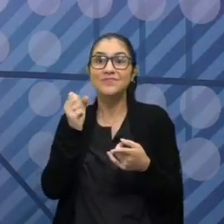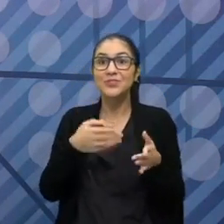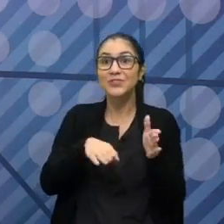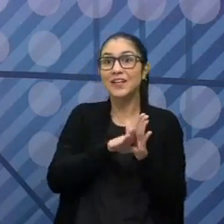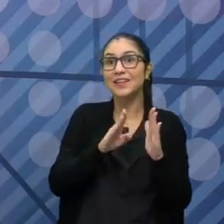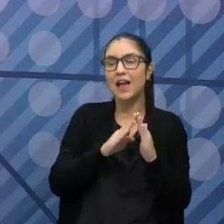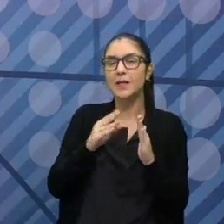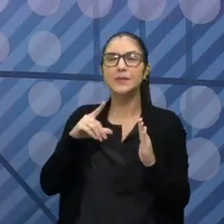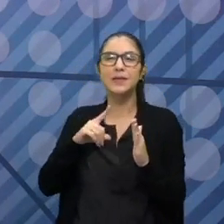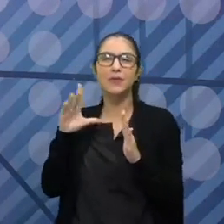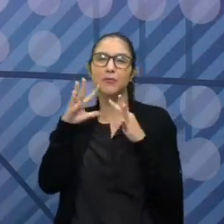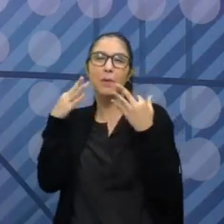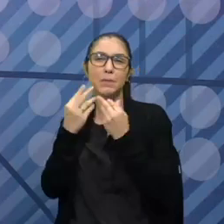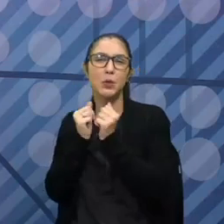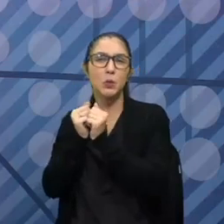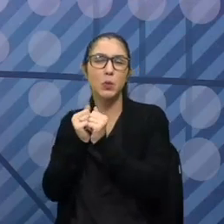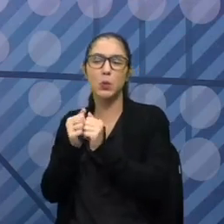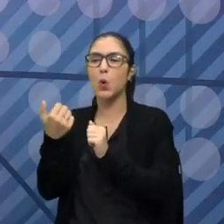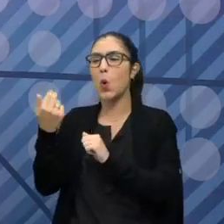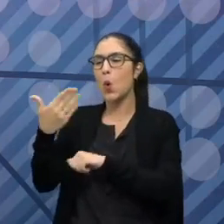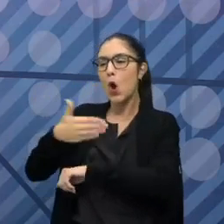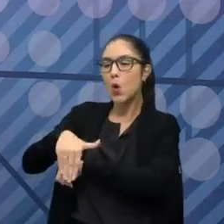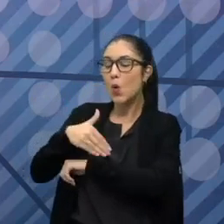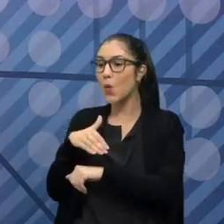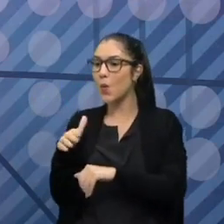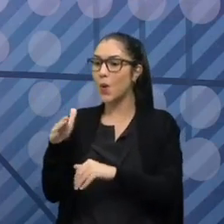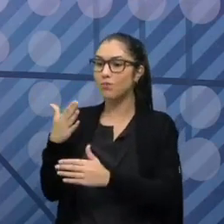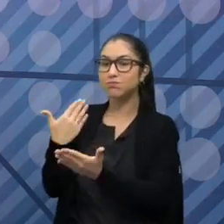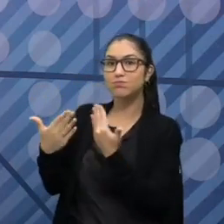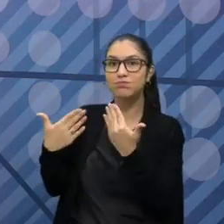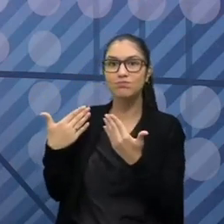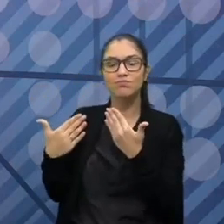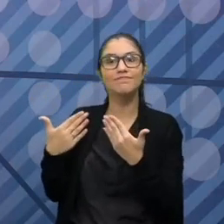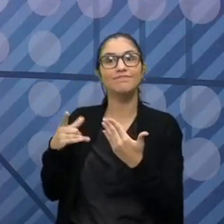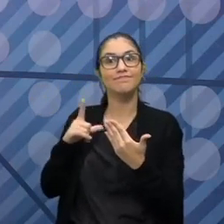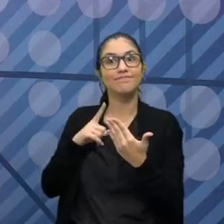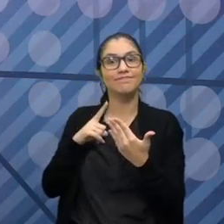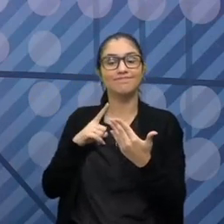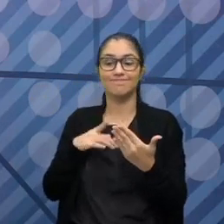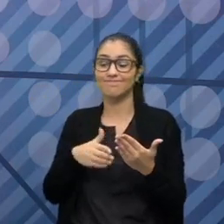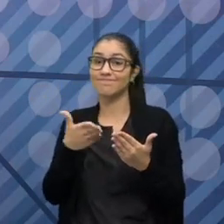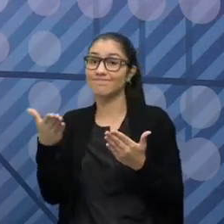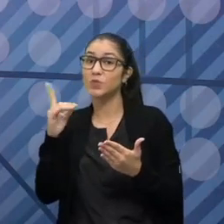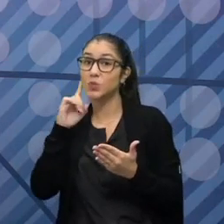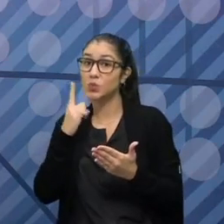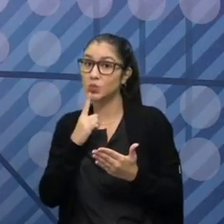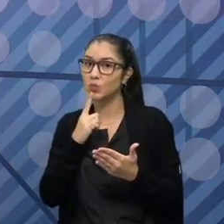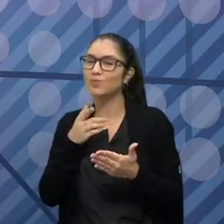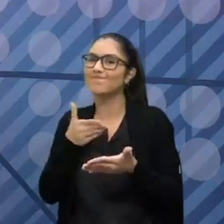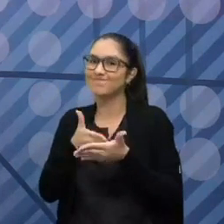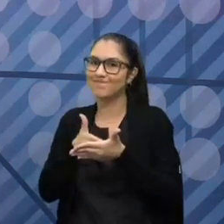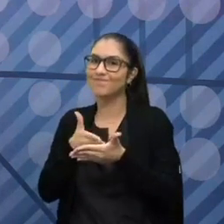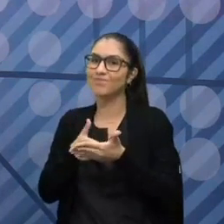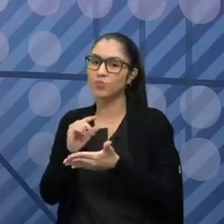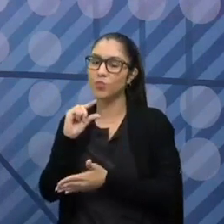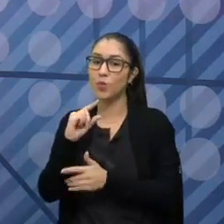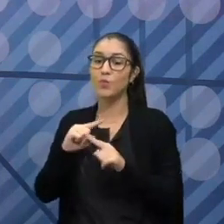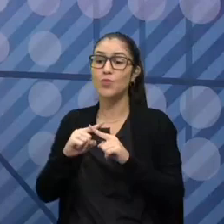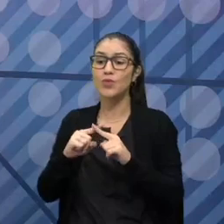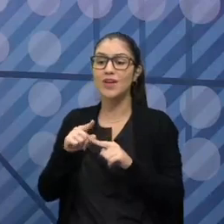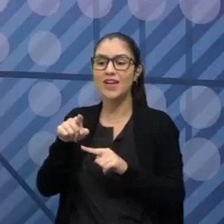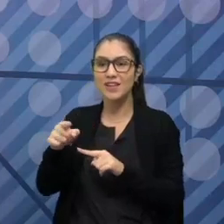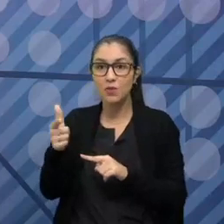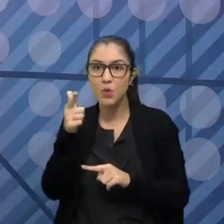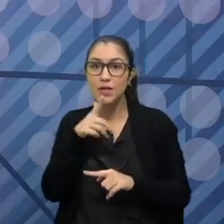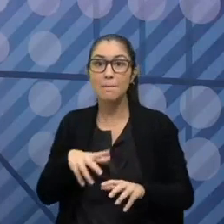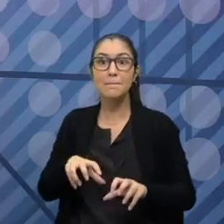tem em casa, ou na rua, ou em outros locais, ok? Do surdo isso é bem restrito, porque o surdo só